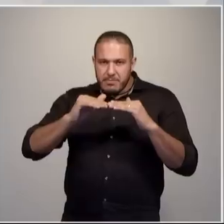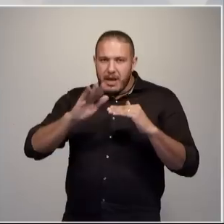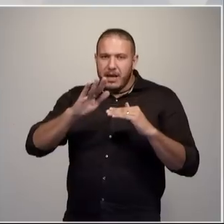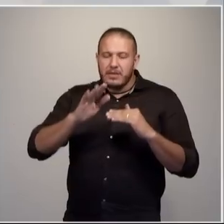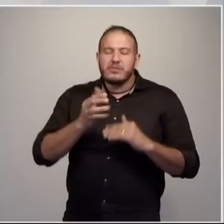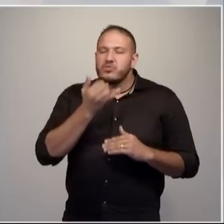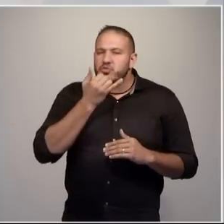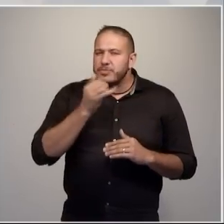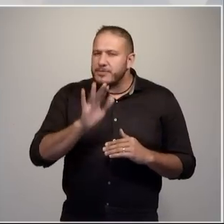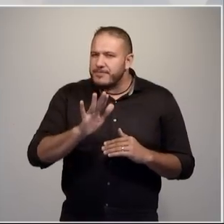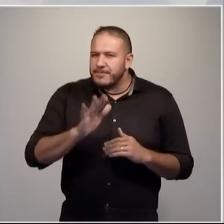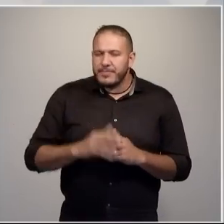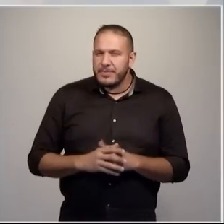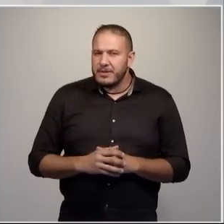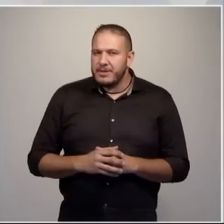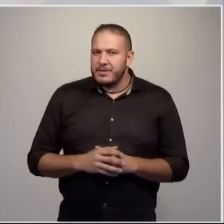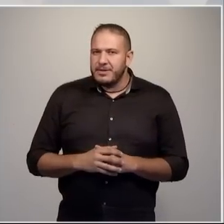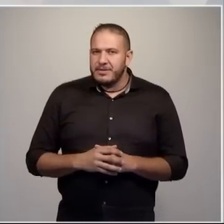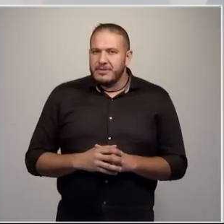desculpe,